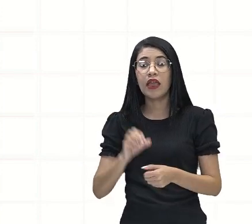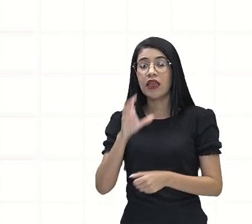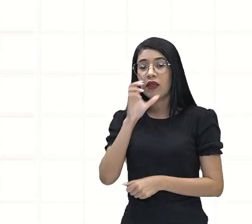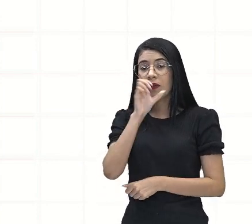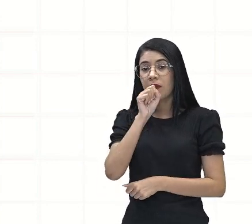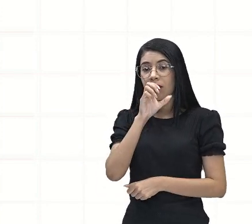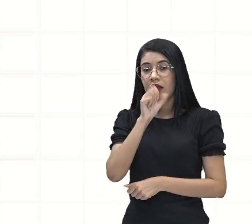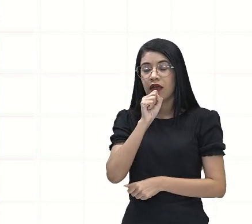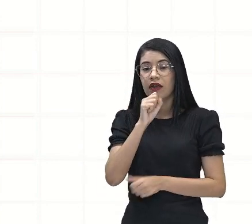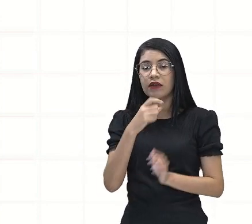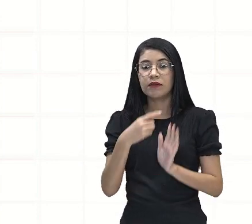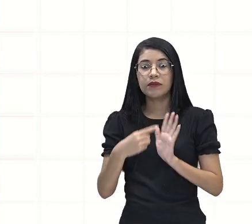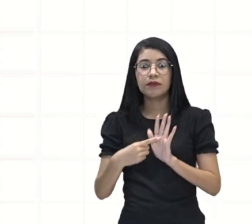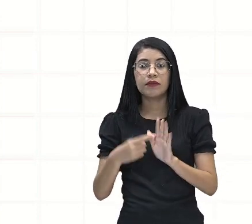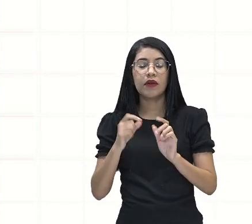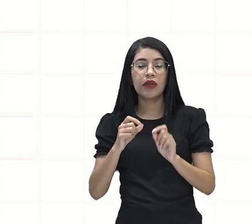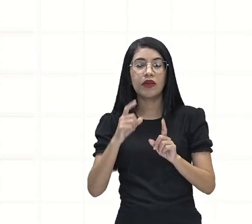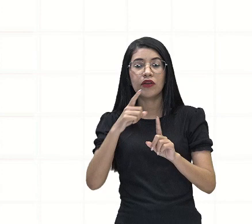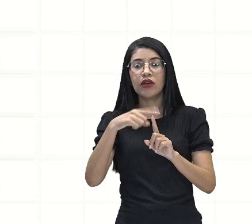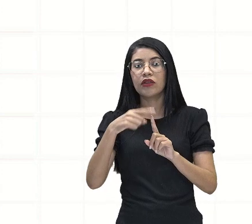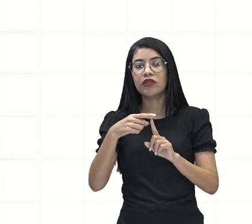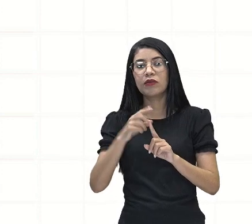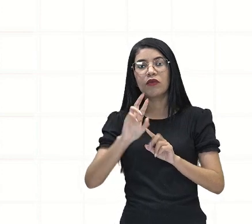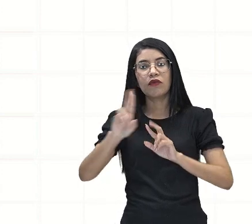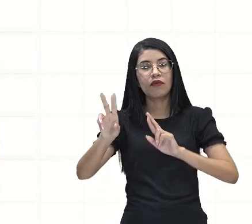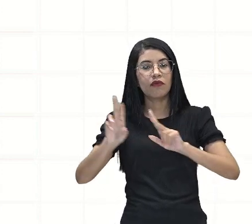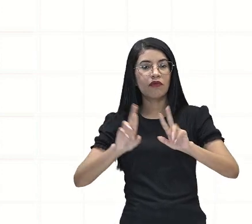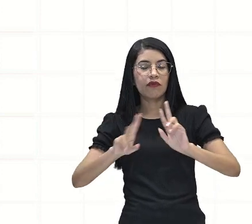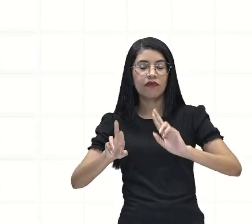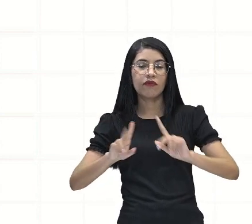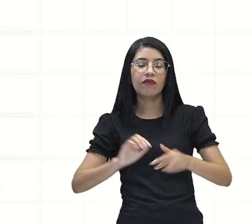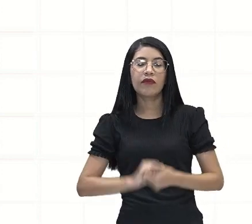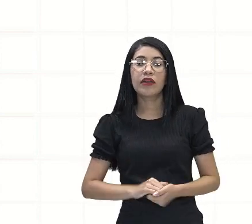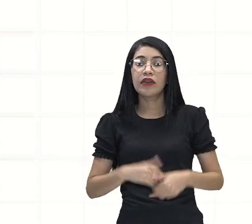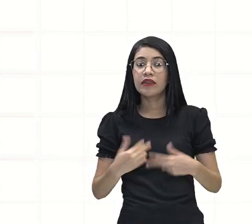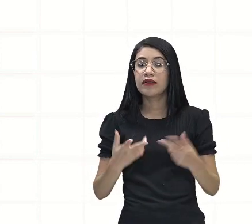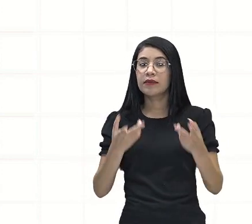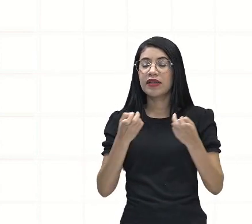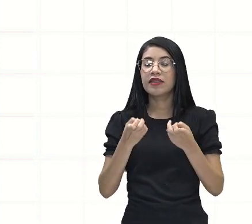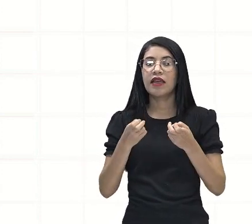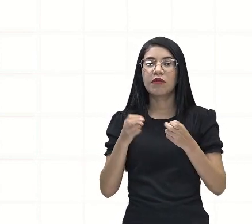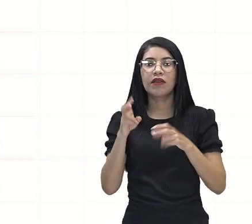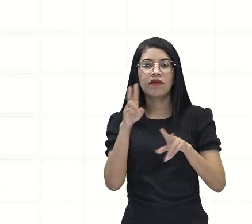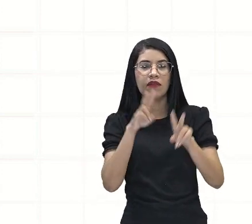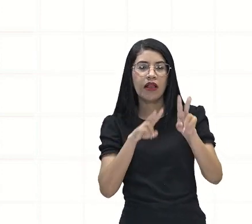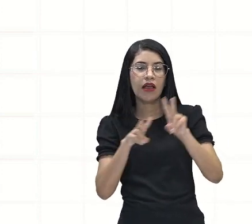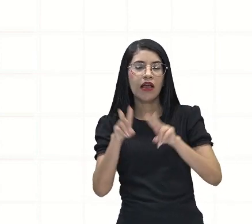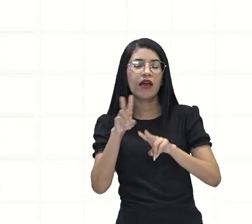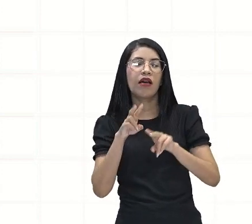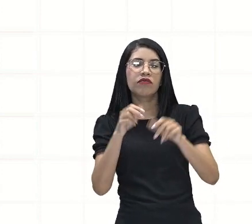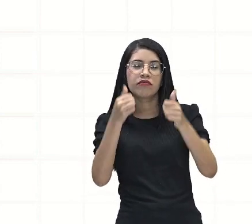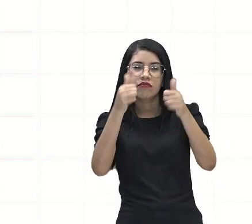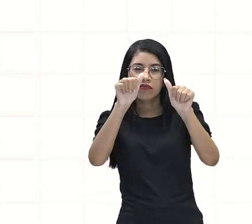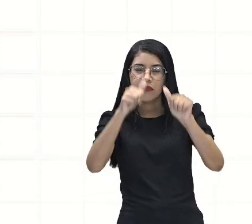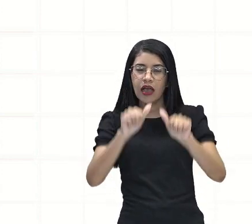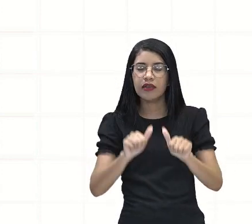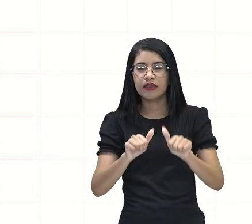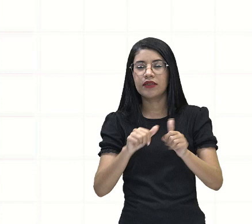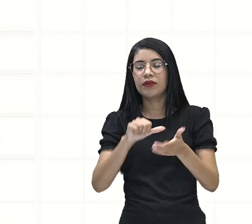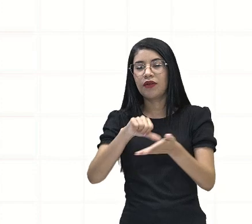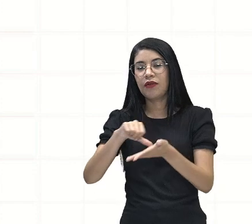vai indicar outros tipos de abastecimento então dá para notar visualmente aí no mapa né que